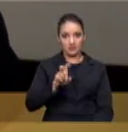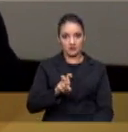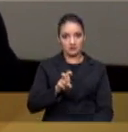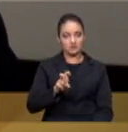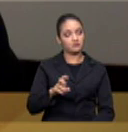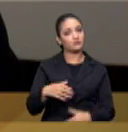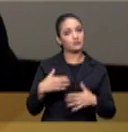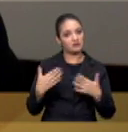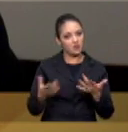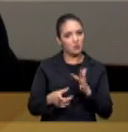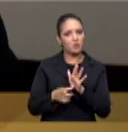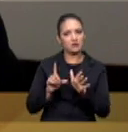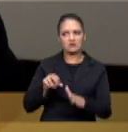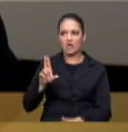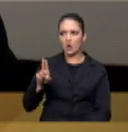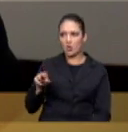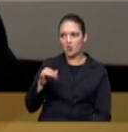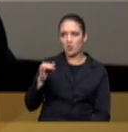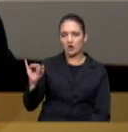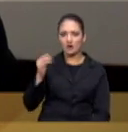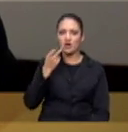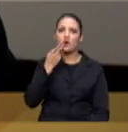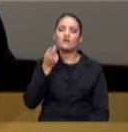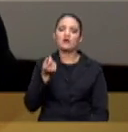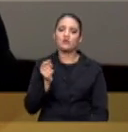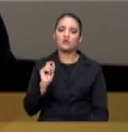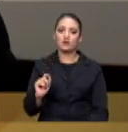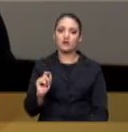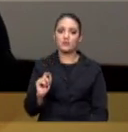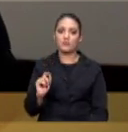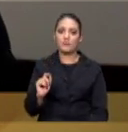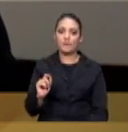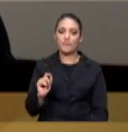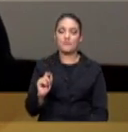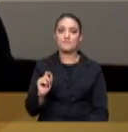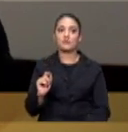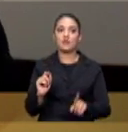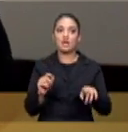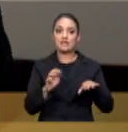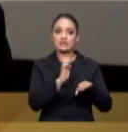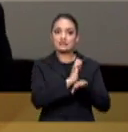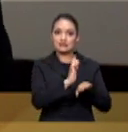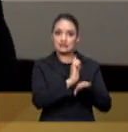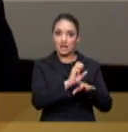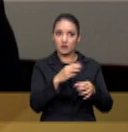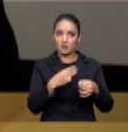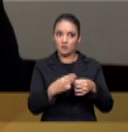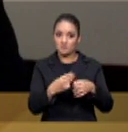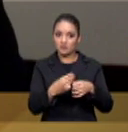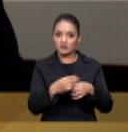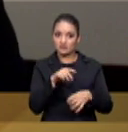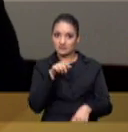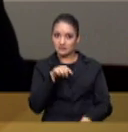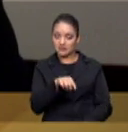entendia, conforme o texto constitucional, pertencer aos estados e aos municípios